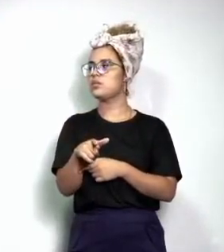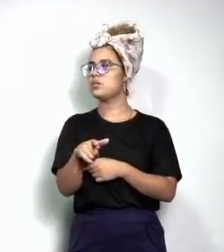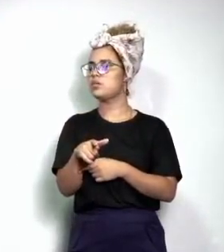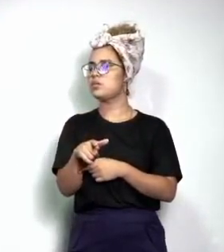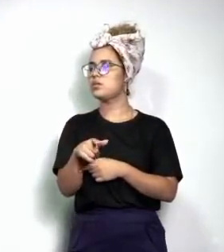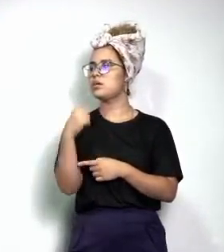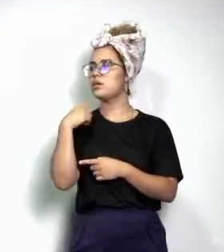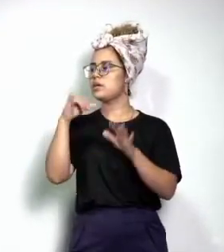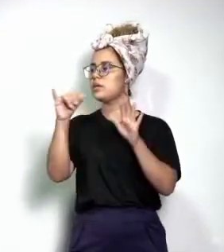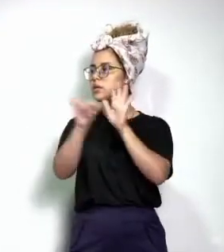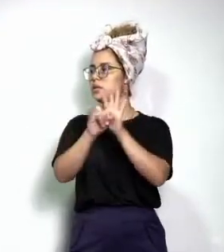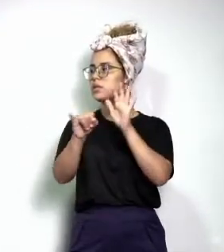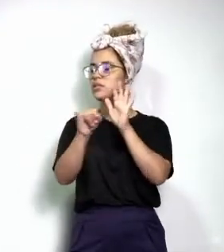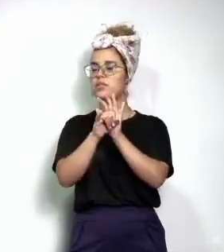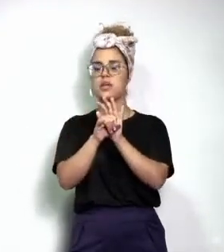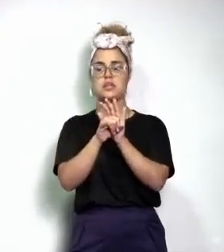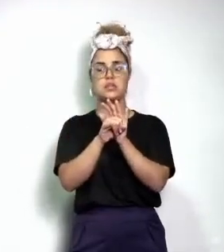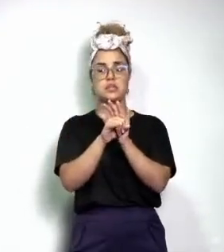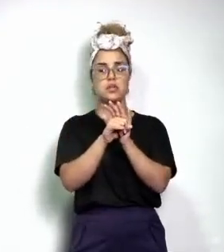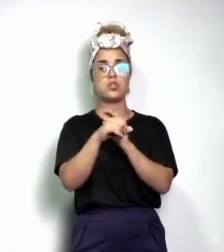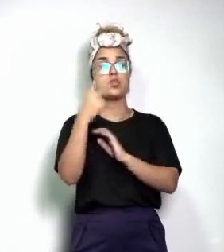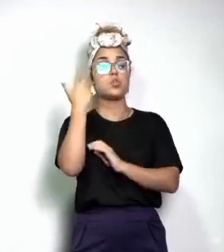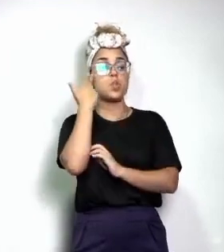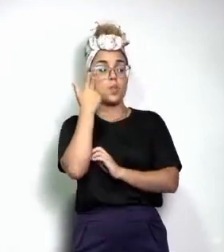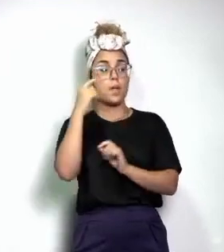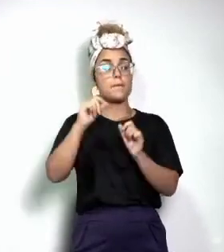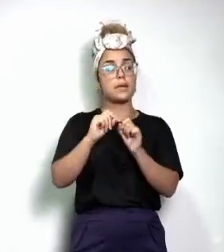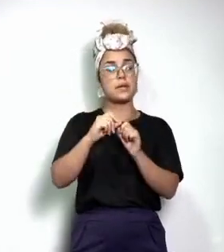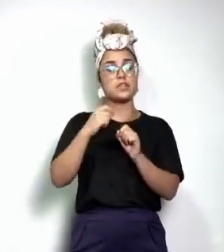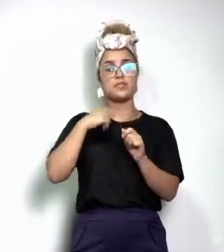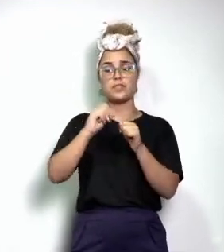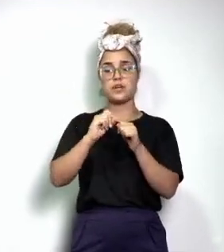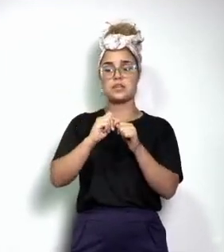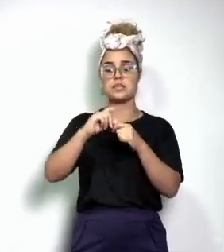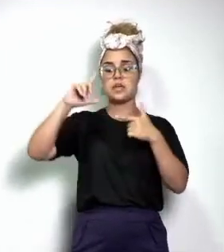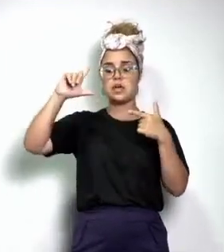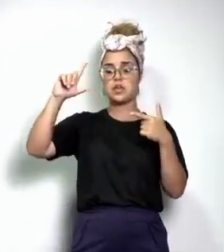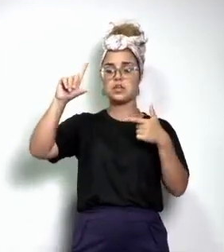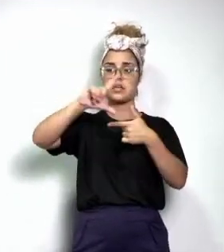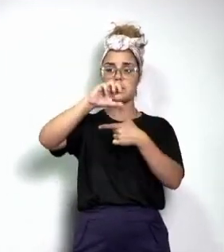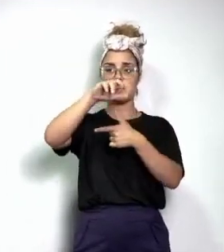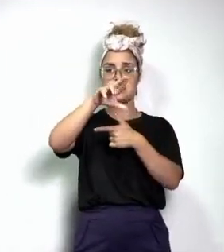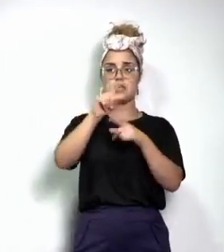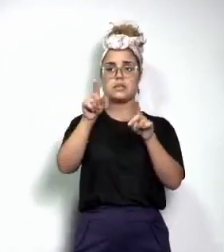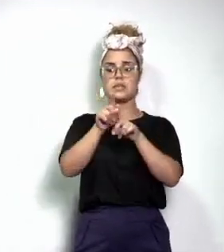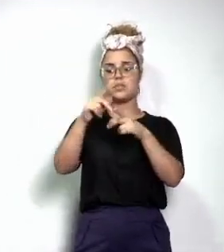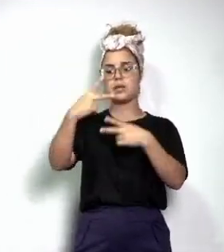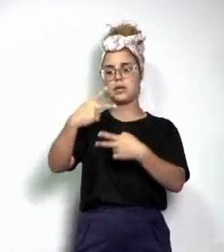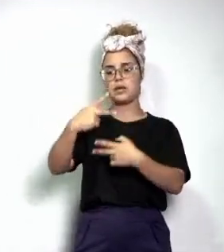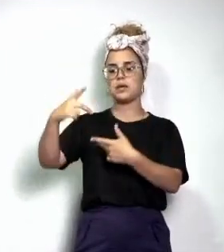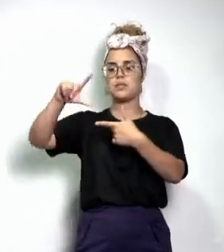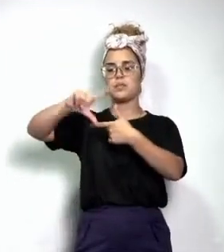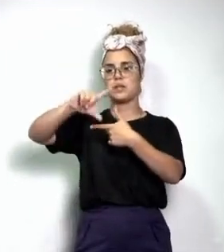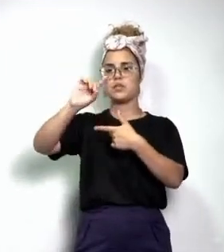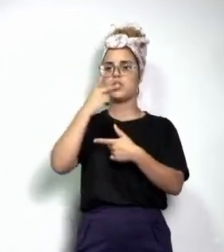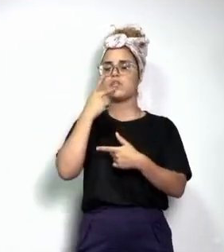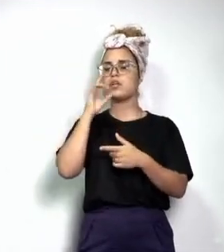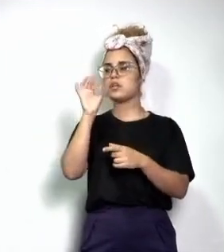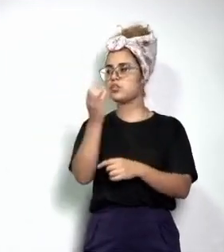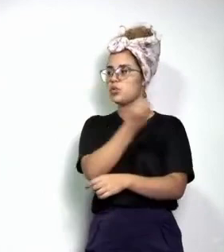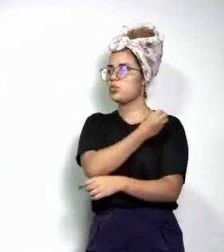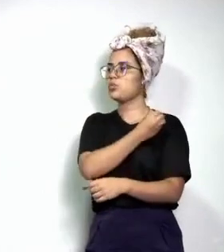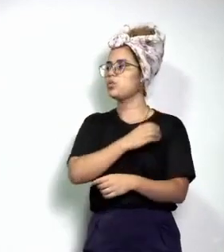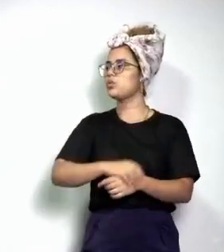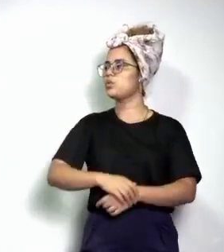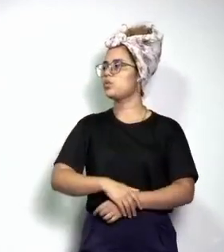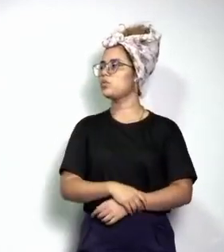essa identificação do plano, a gente geralmente faz a identificação da cena e também do plano. Então, por exemplo, agora vou lidar só com o número.